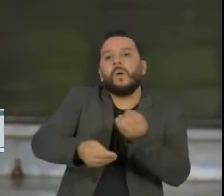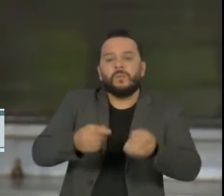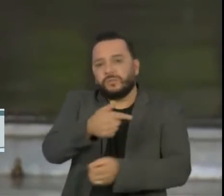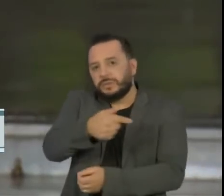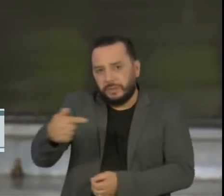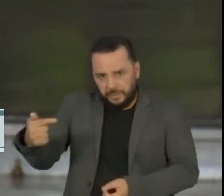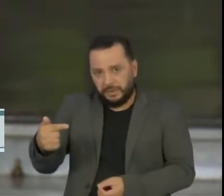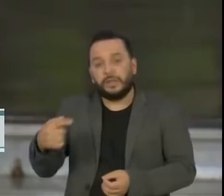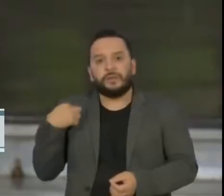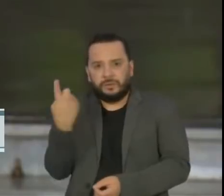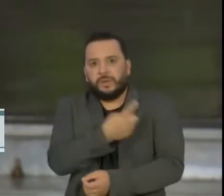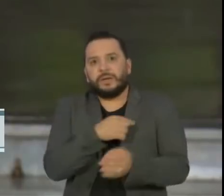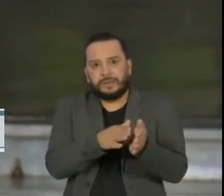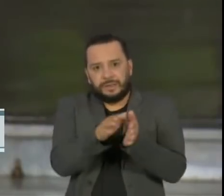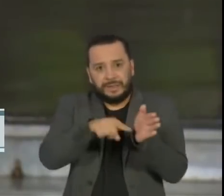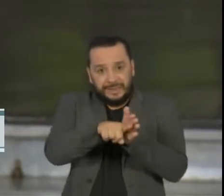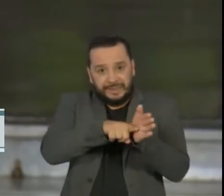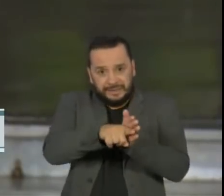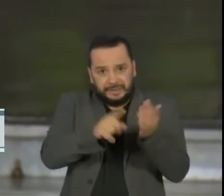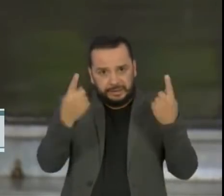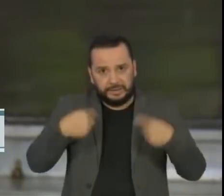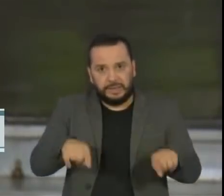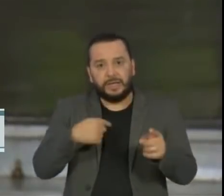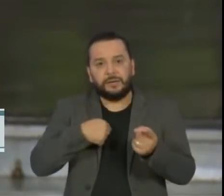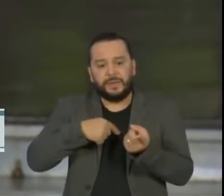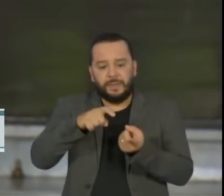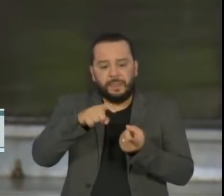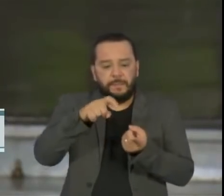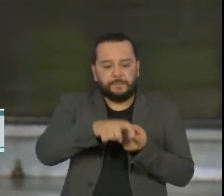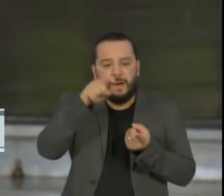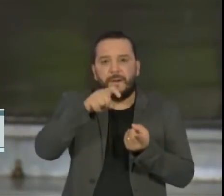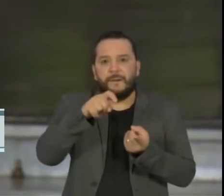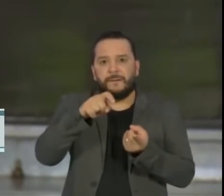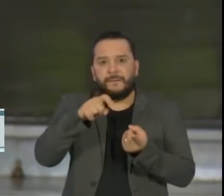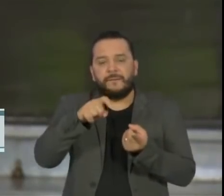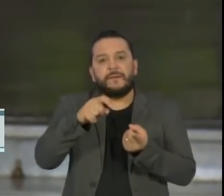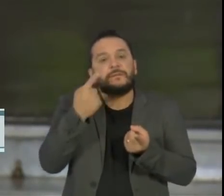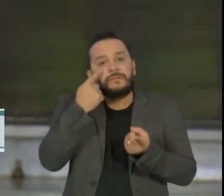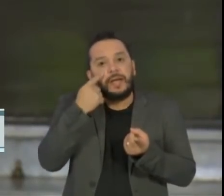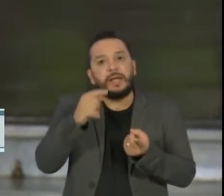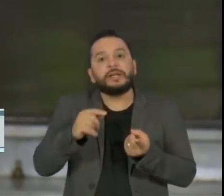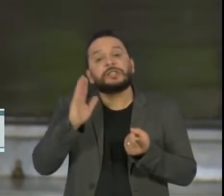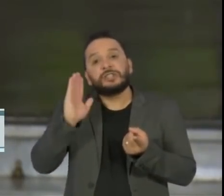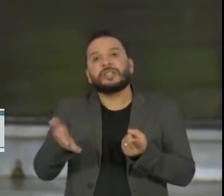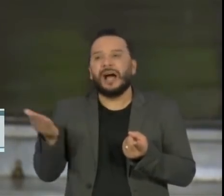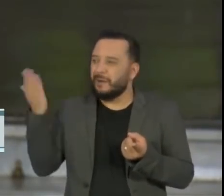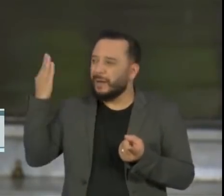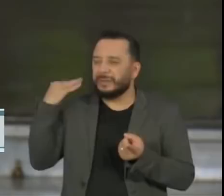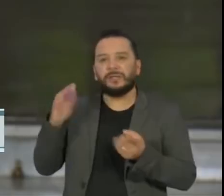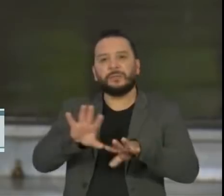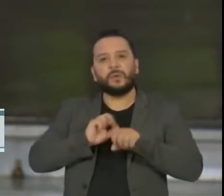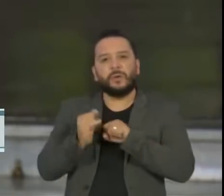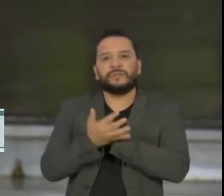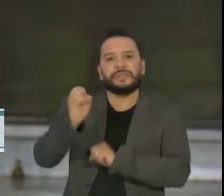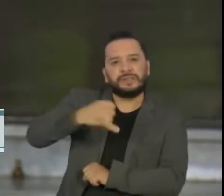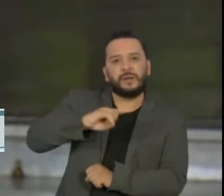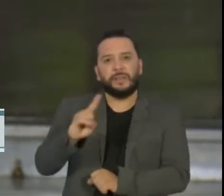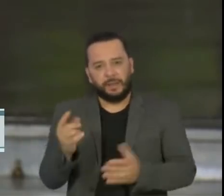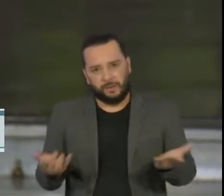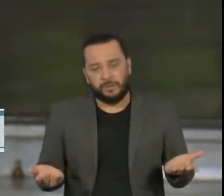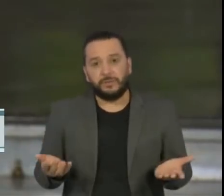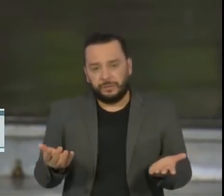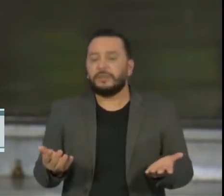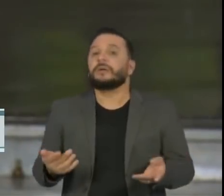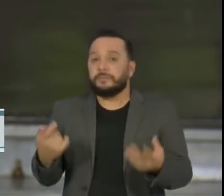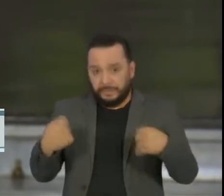testes sorológicos no número de casos, porque a gente quer que os municípios testem mais, então o número aqui não pode inibir os